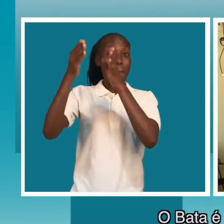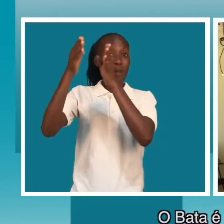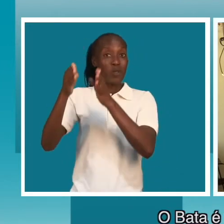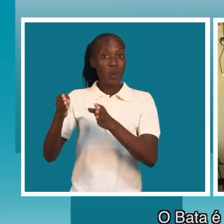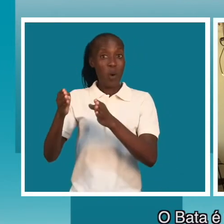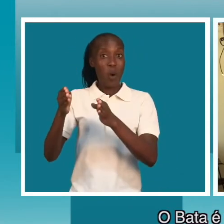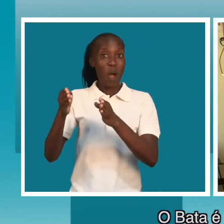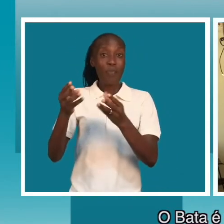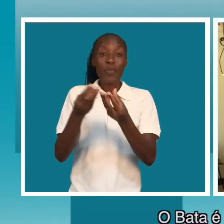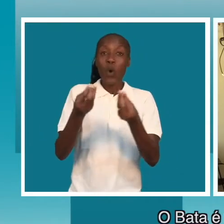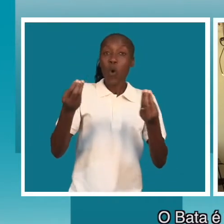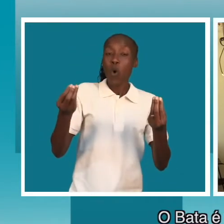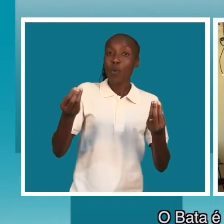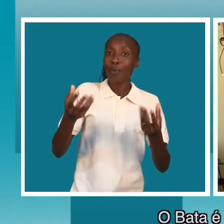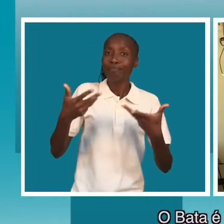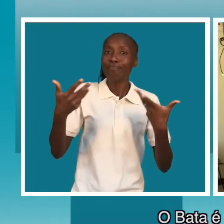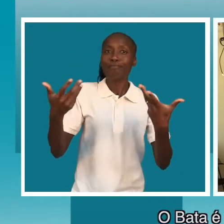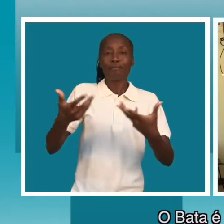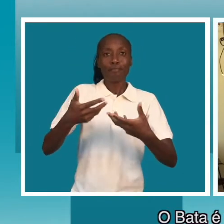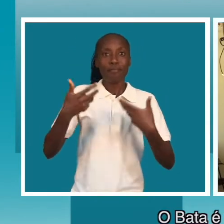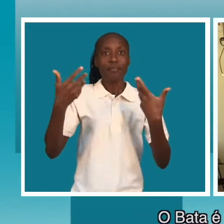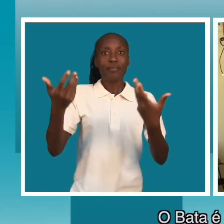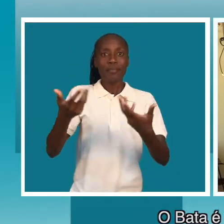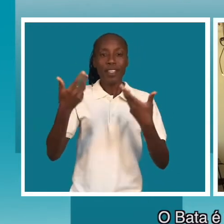como uma pessoa que